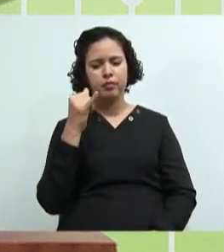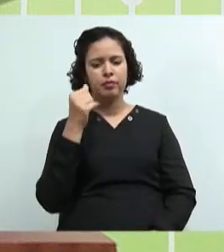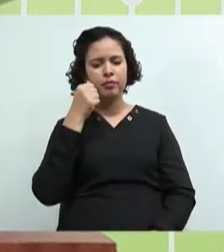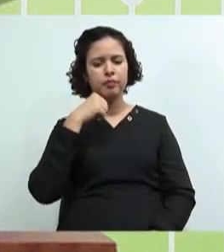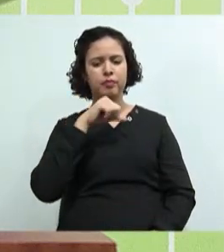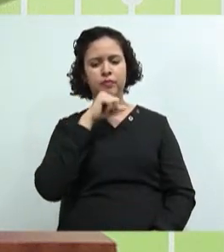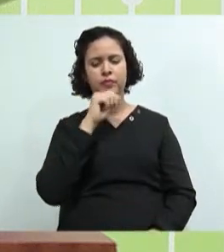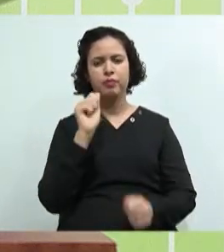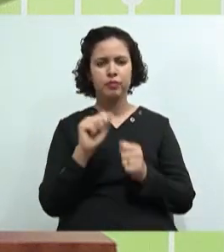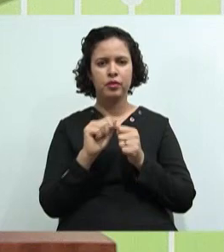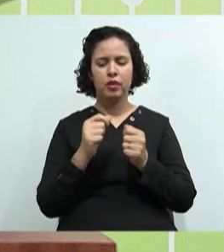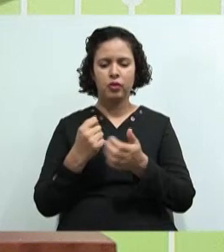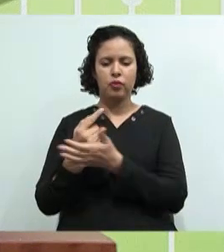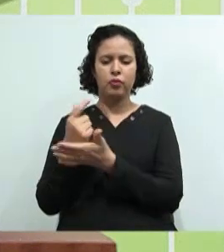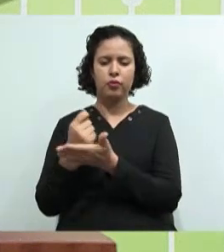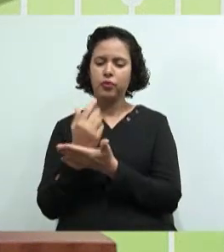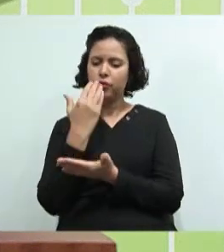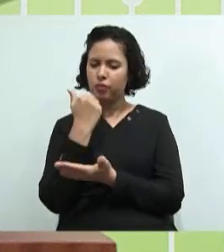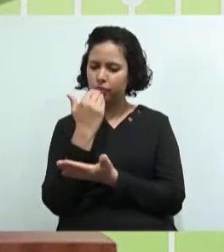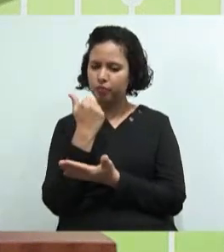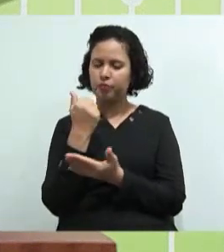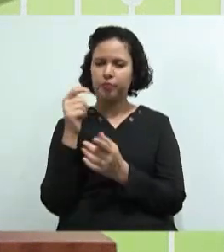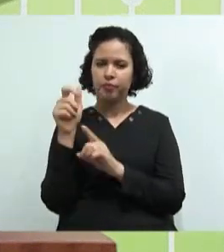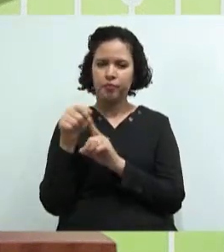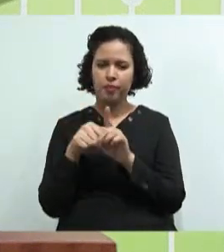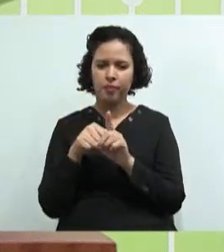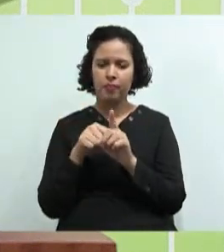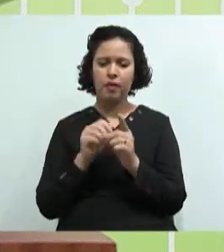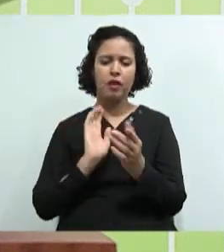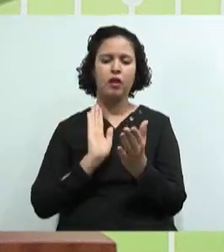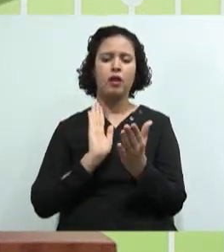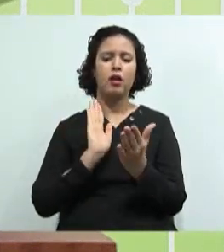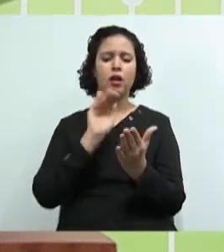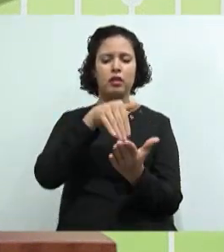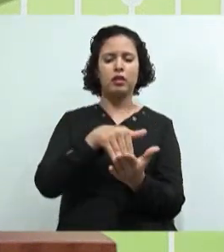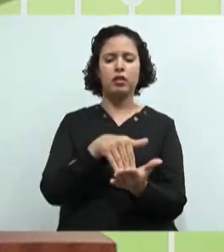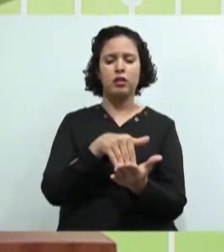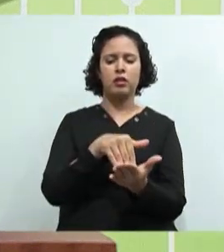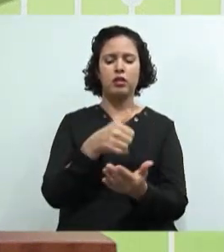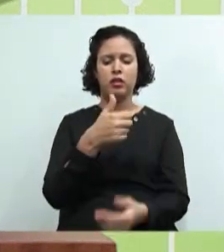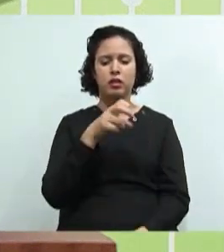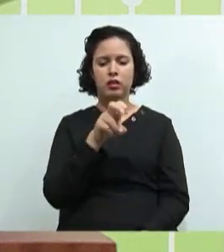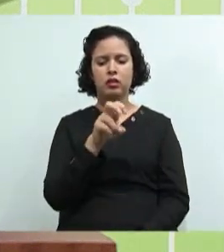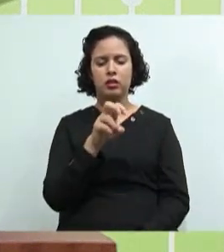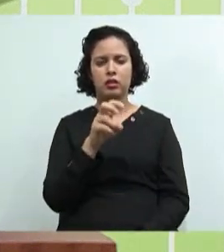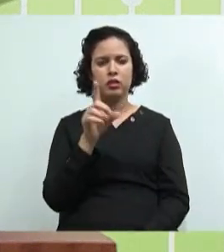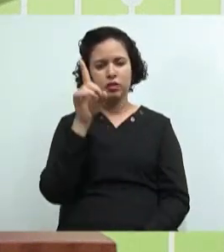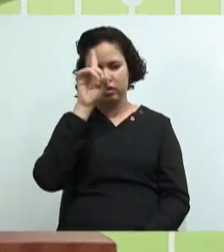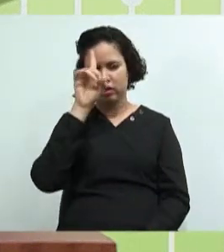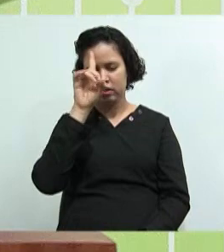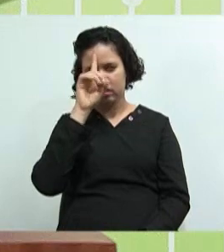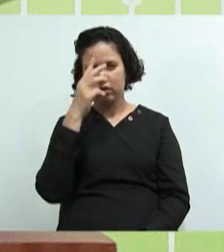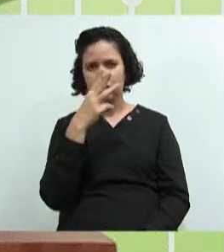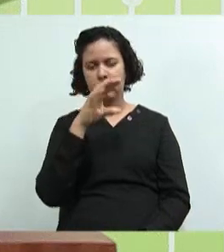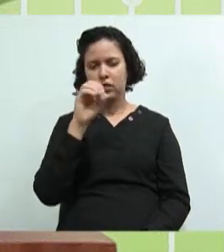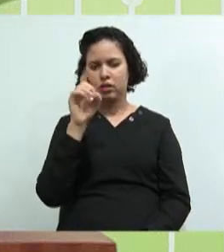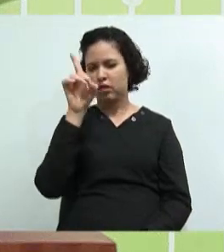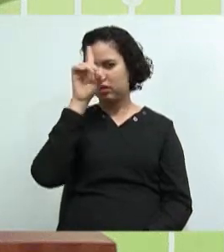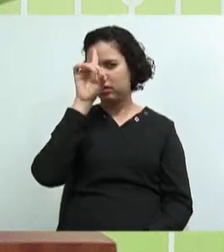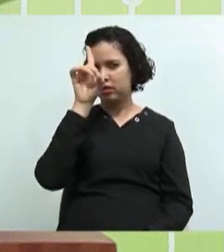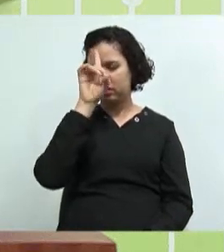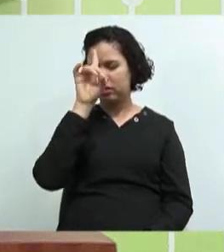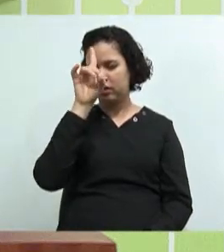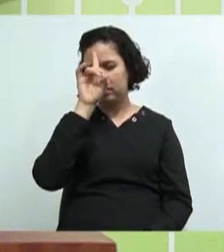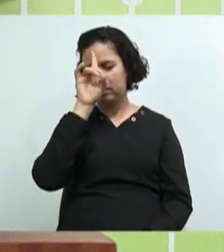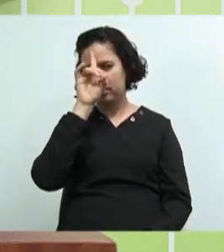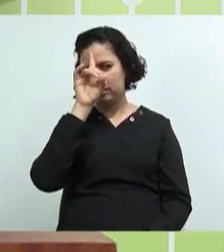faz lá o rancho do mês, não é verdade? E esse rancho ele tem que durar 15 dias, alguns fazem para 15 dias, outros para 30 dias, ele tem que durar.